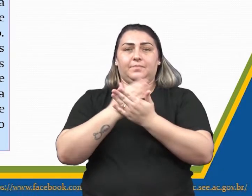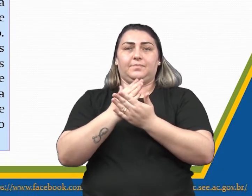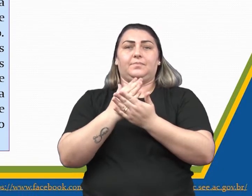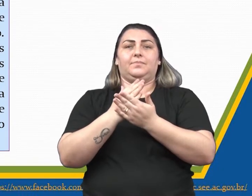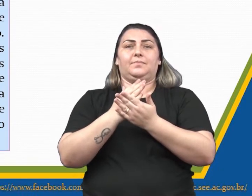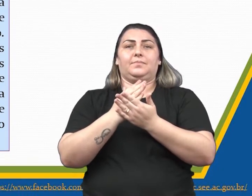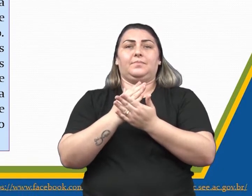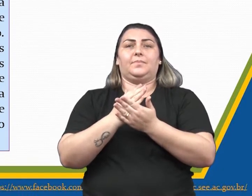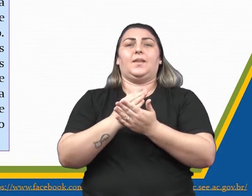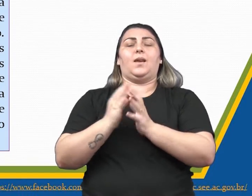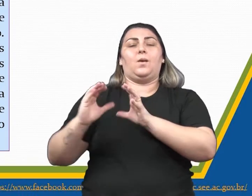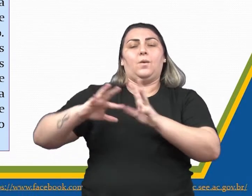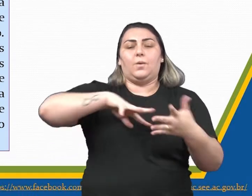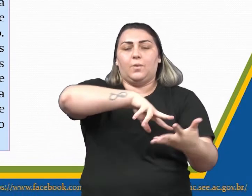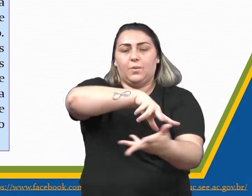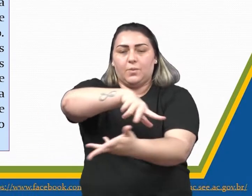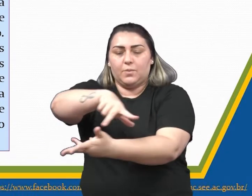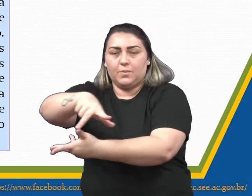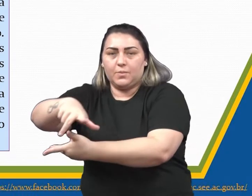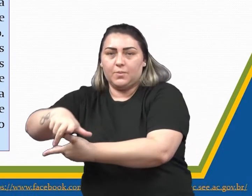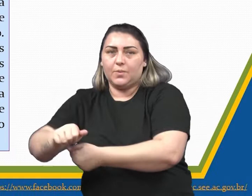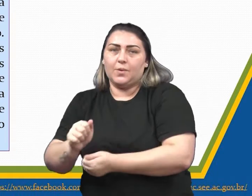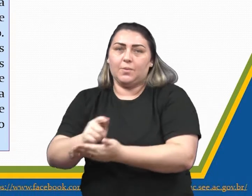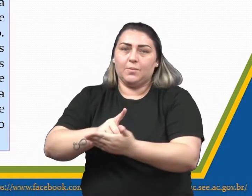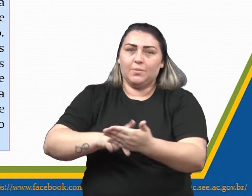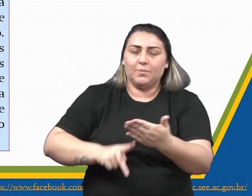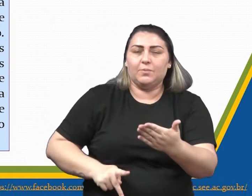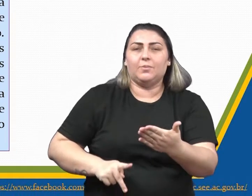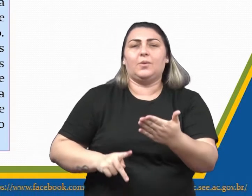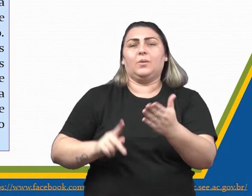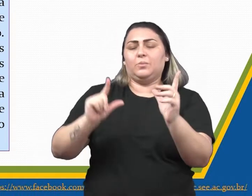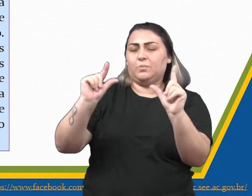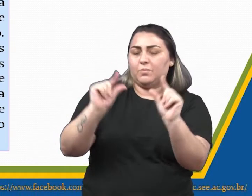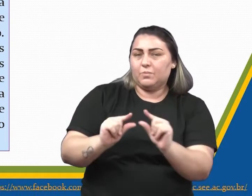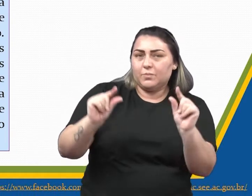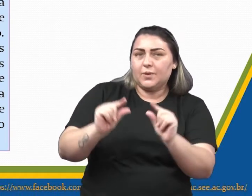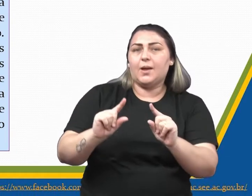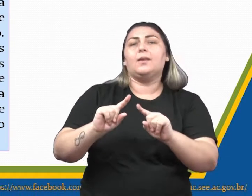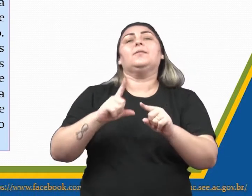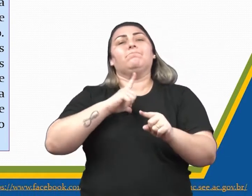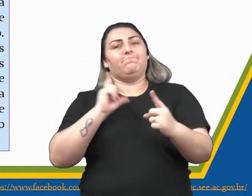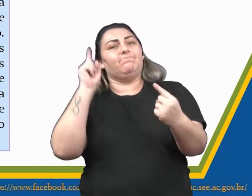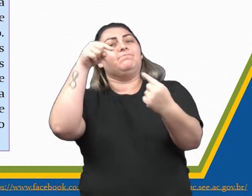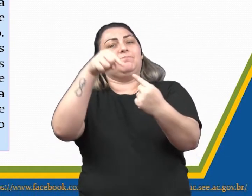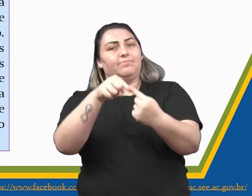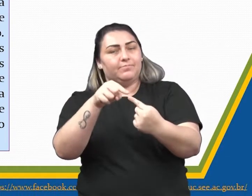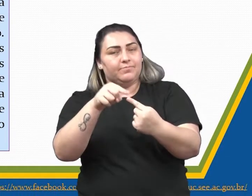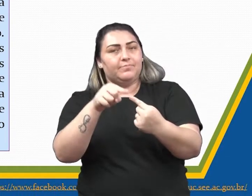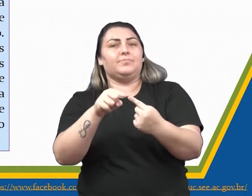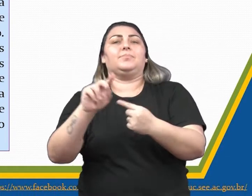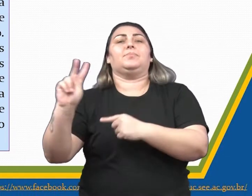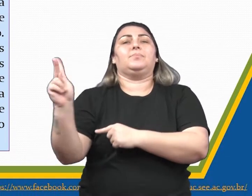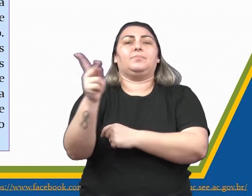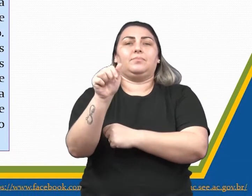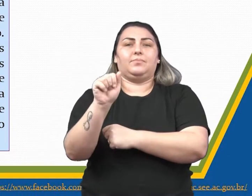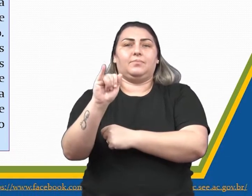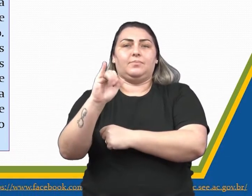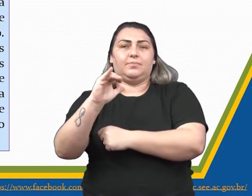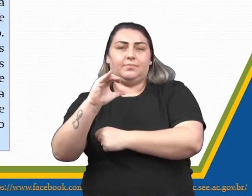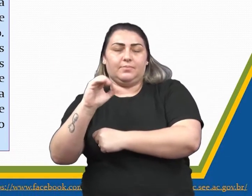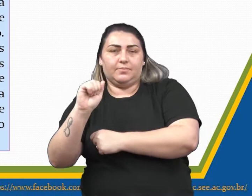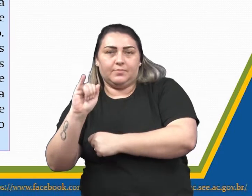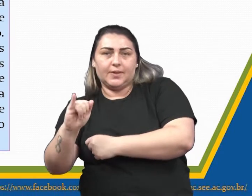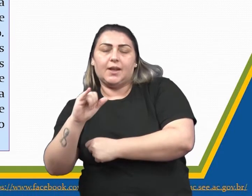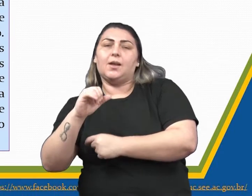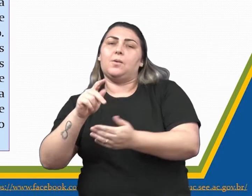popularizando pelo mundo, apesar de serem poemas concisos, curtos e objetivos. Os haikais são poemas que